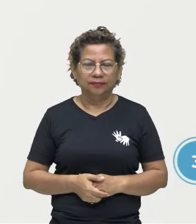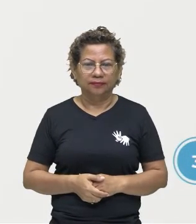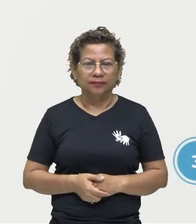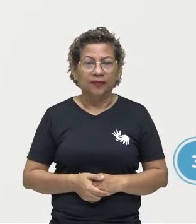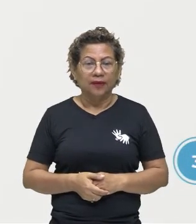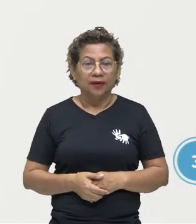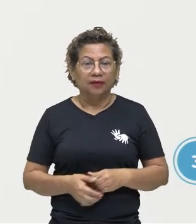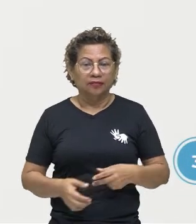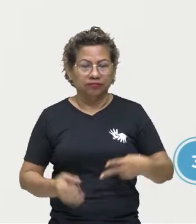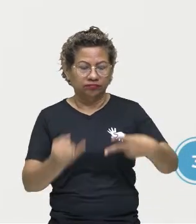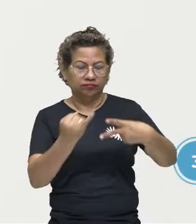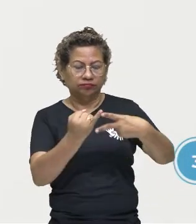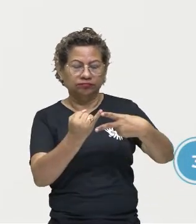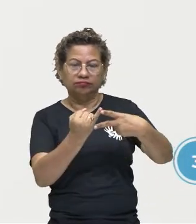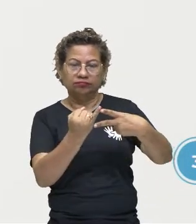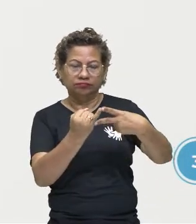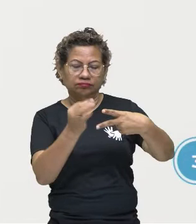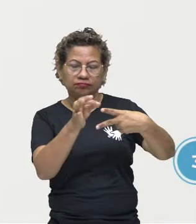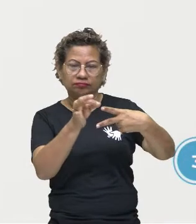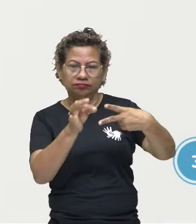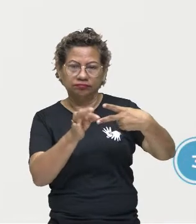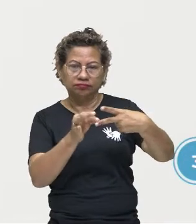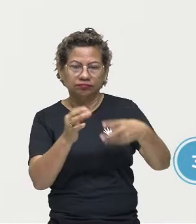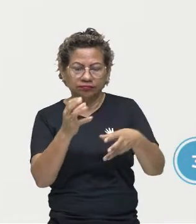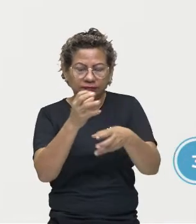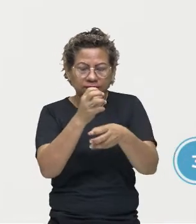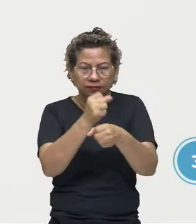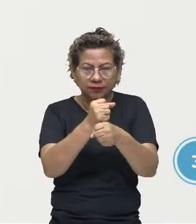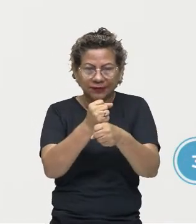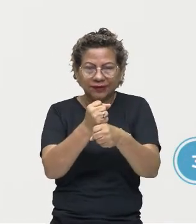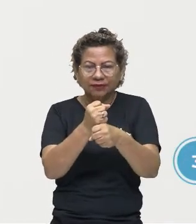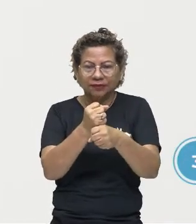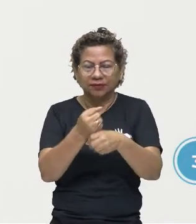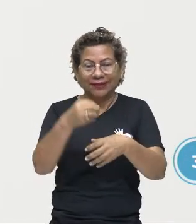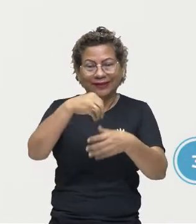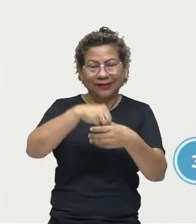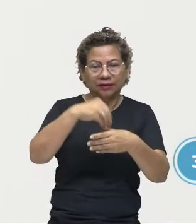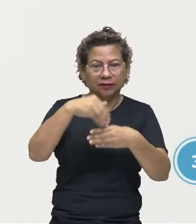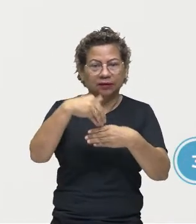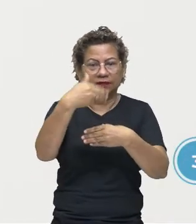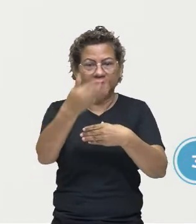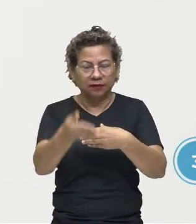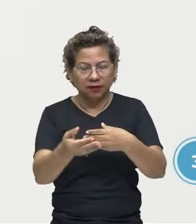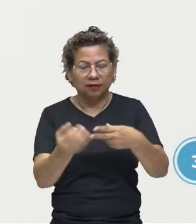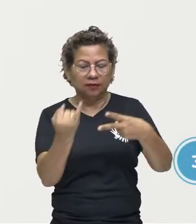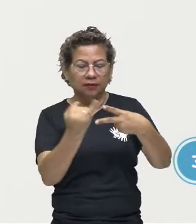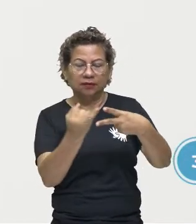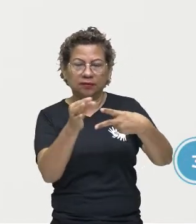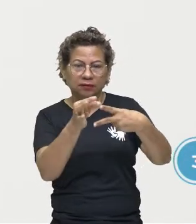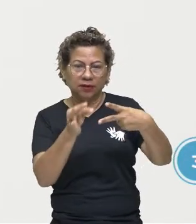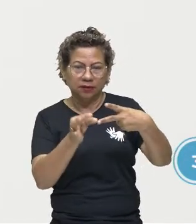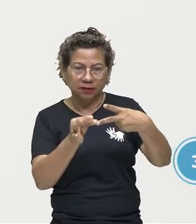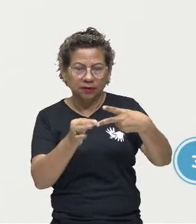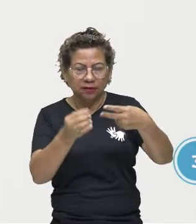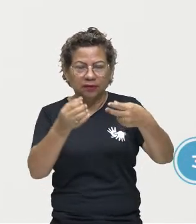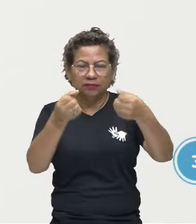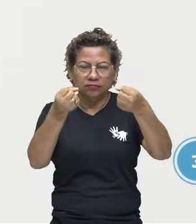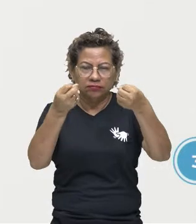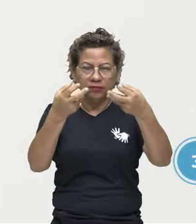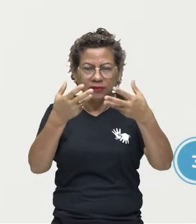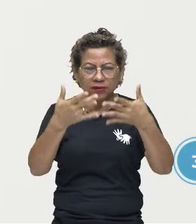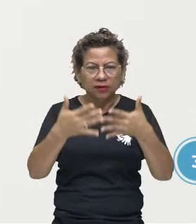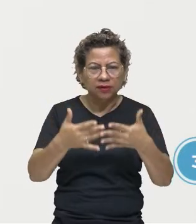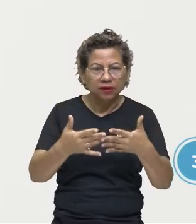Polígonos, soma dos ângulos internos. A soma dos ângulos internos de um polígono é dada pela expressão S,